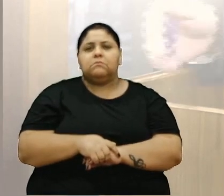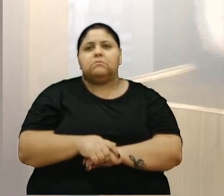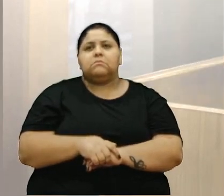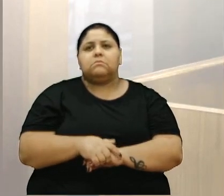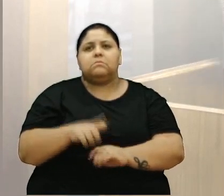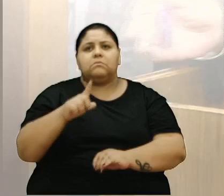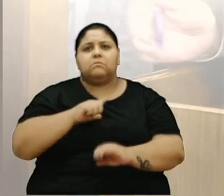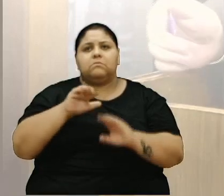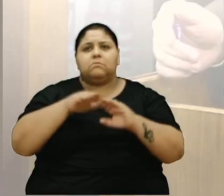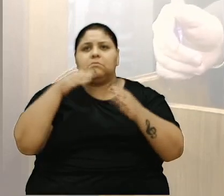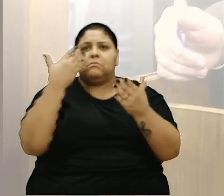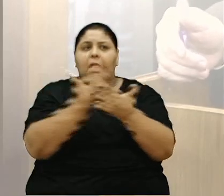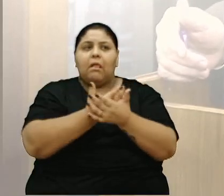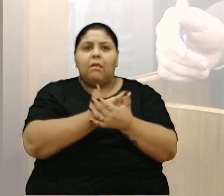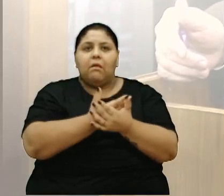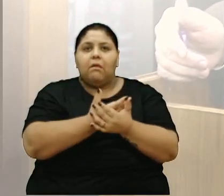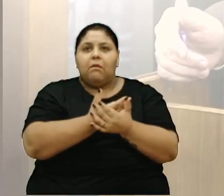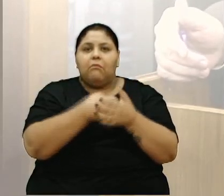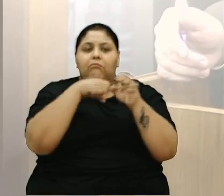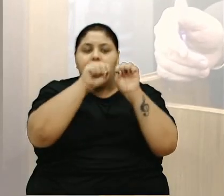Temos escolas estrupiadas.